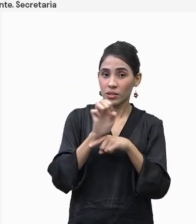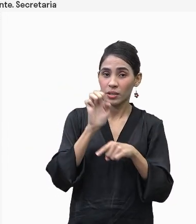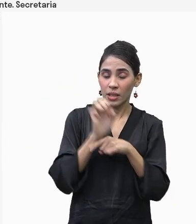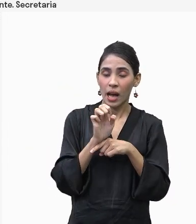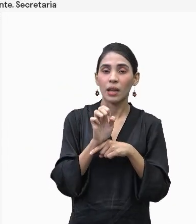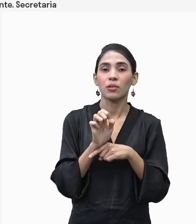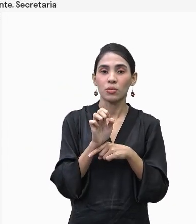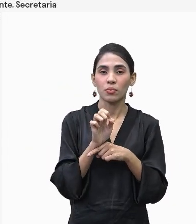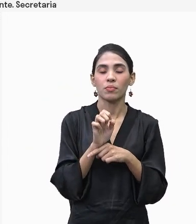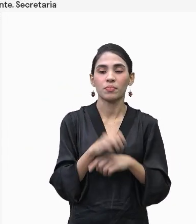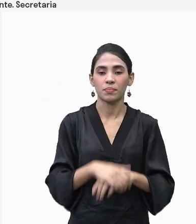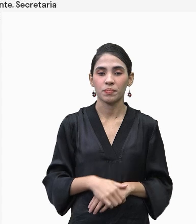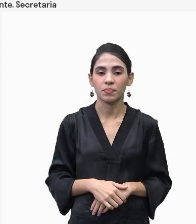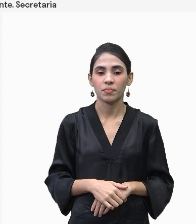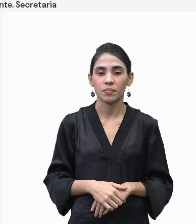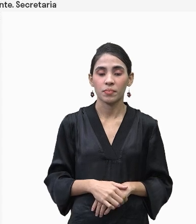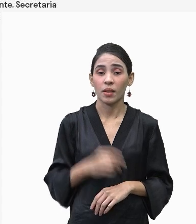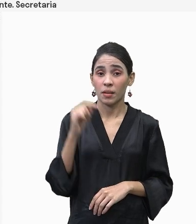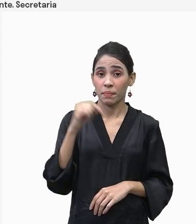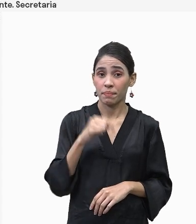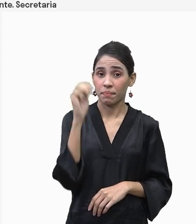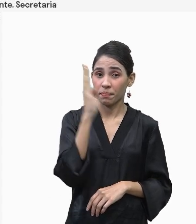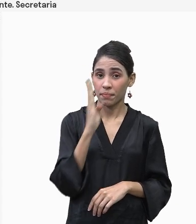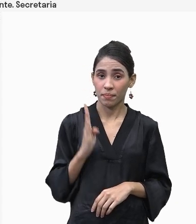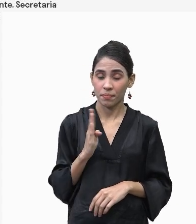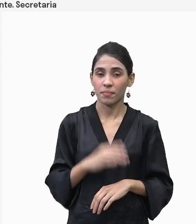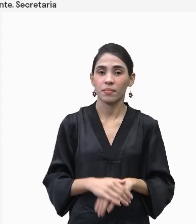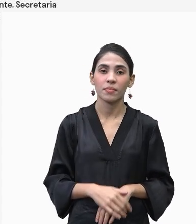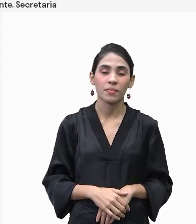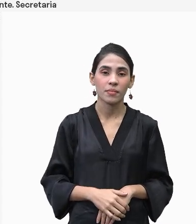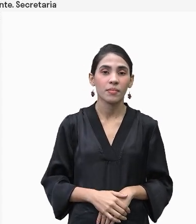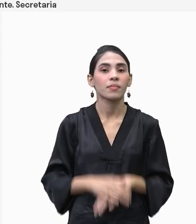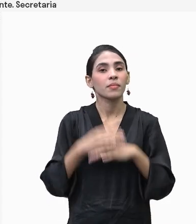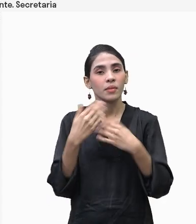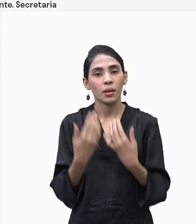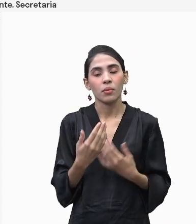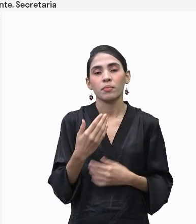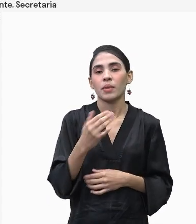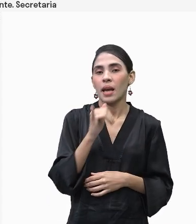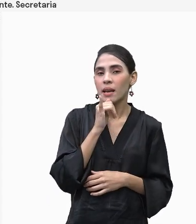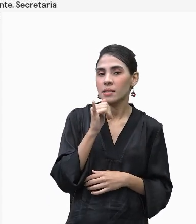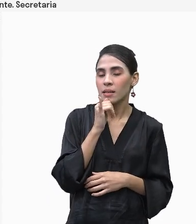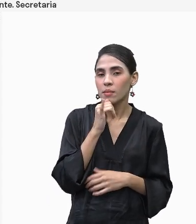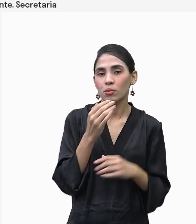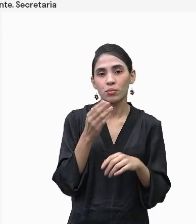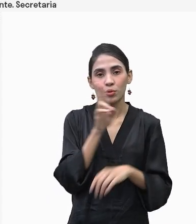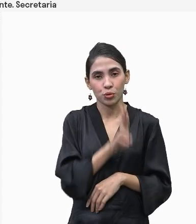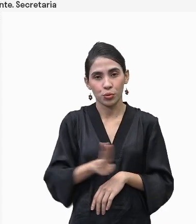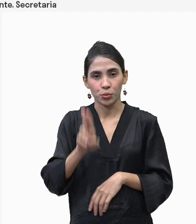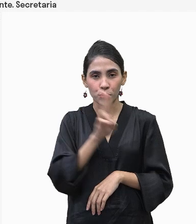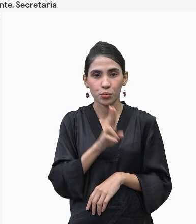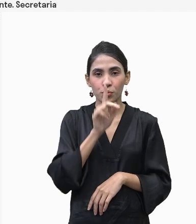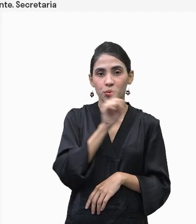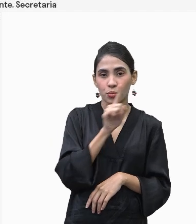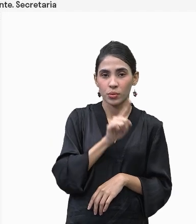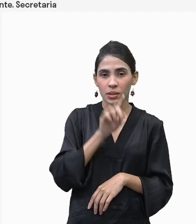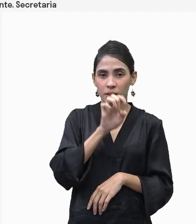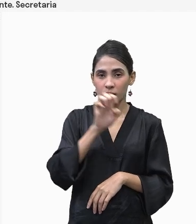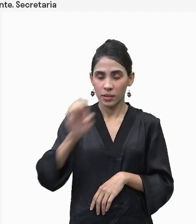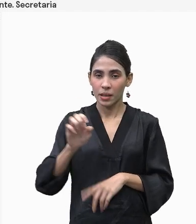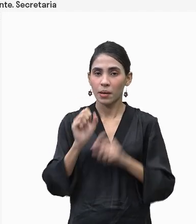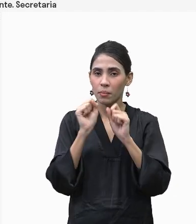unidades da Federação do Brasil. Então, um exemplo de aplicação do ZEE pode